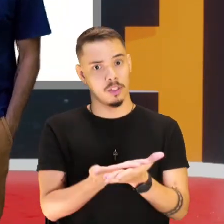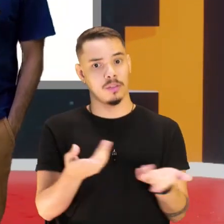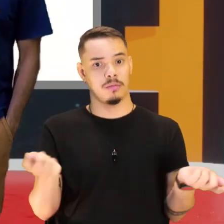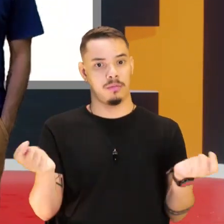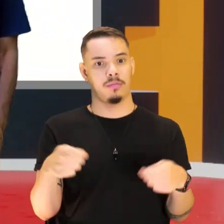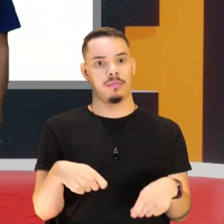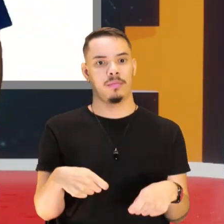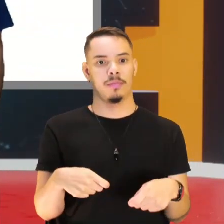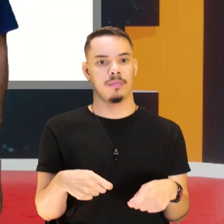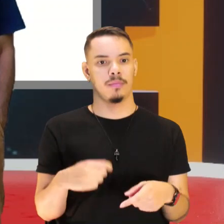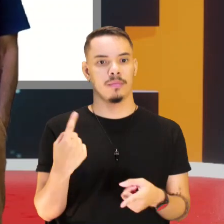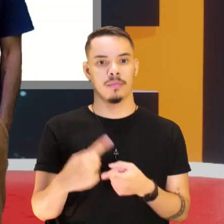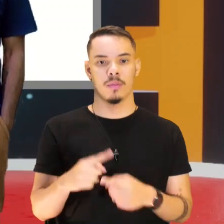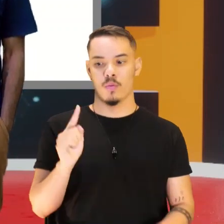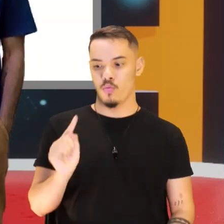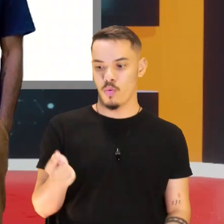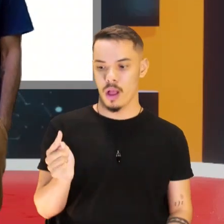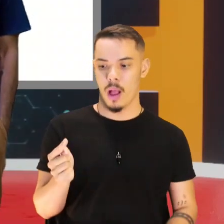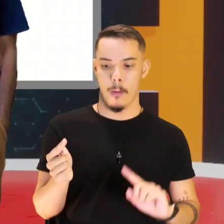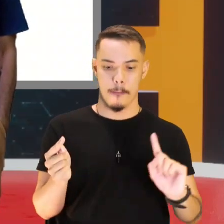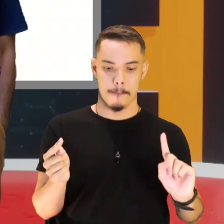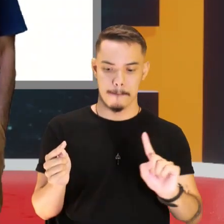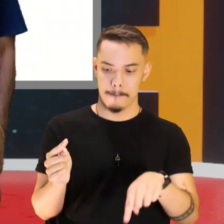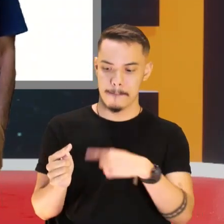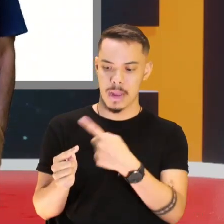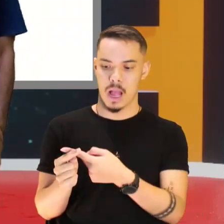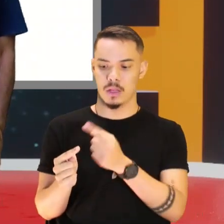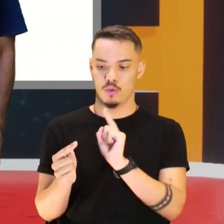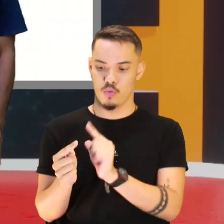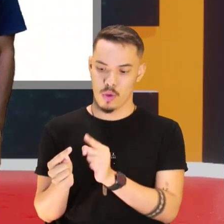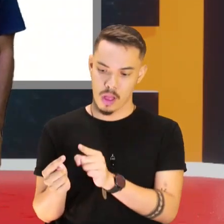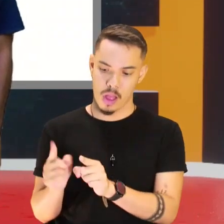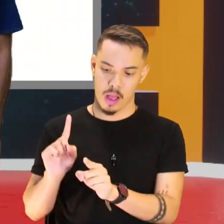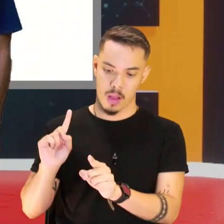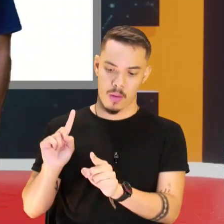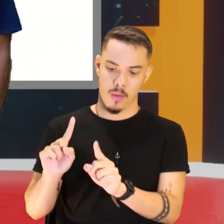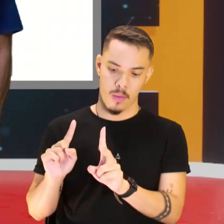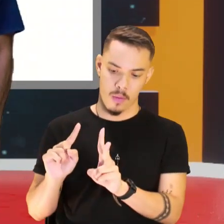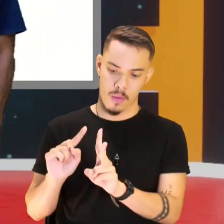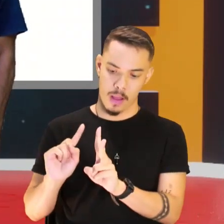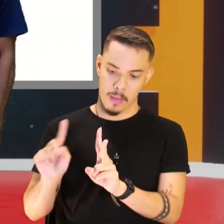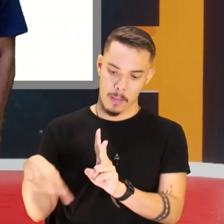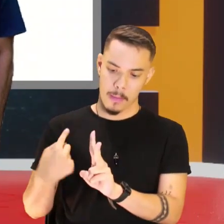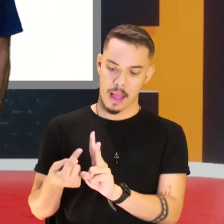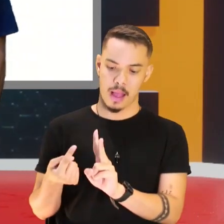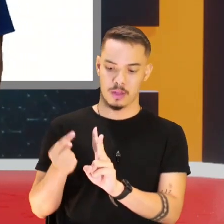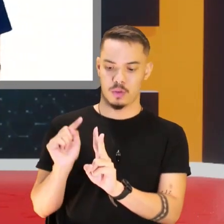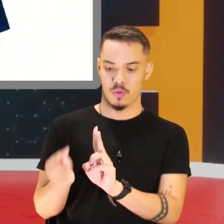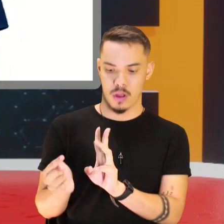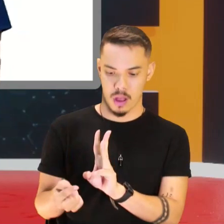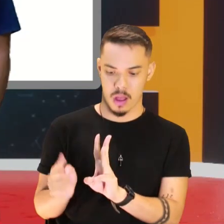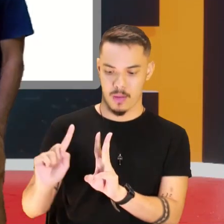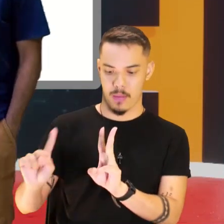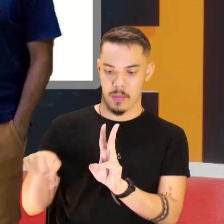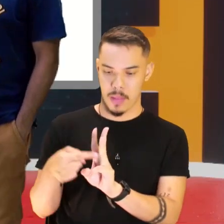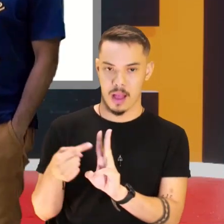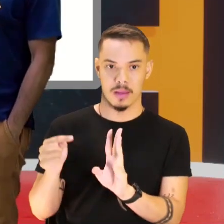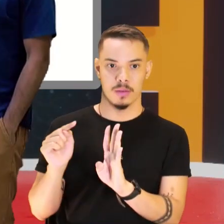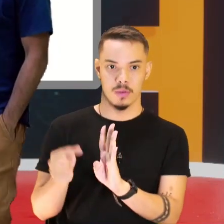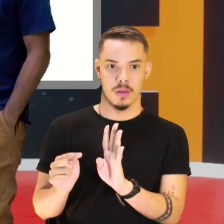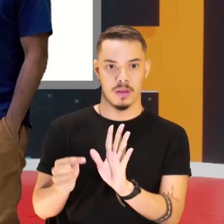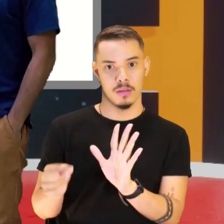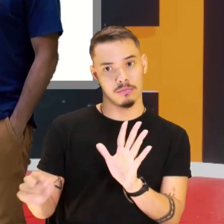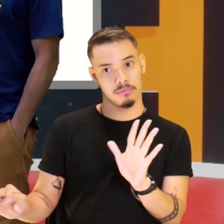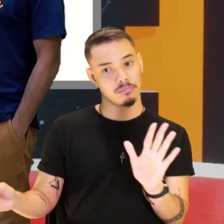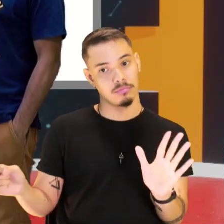graninha, né? No primeiro, sempre R$1 a mais, né? Aí vai, só que, claro, vai depender disso aí do tempo que ele ficou guardando esse dinheiro, né? Sim. Mas eu acho que não ficou